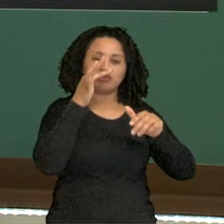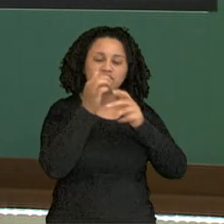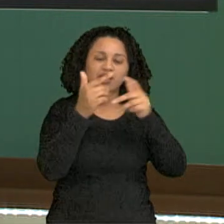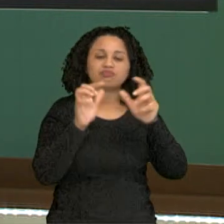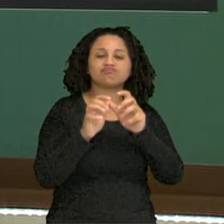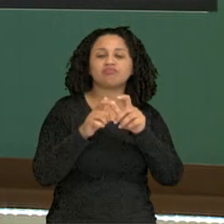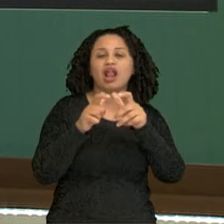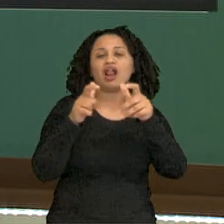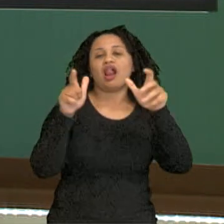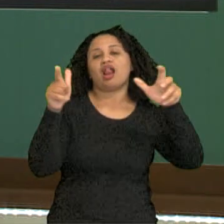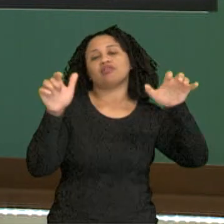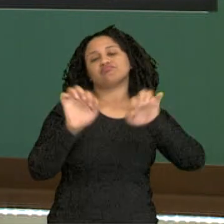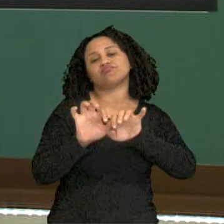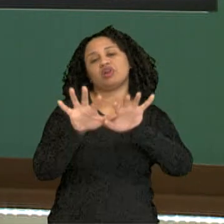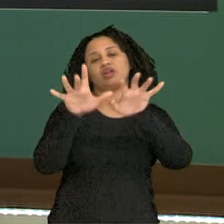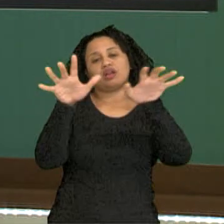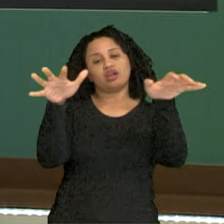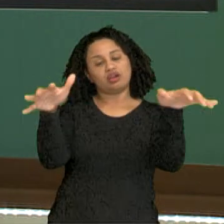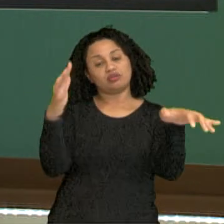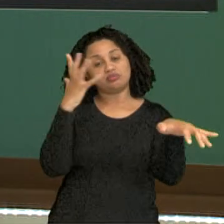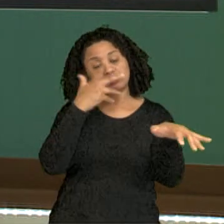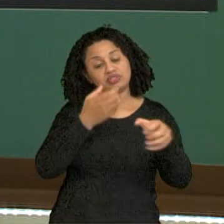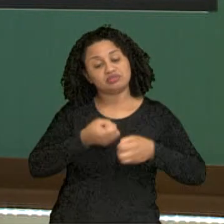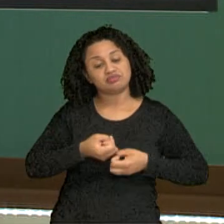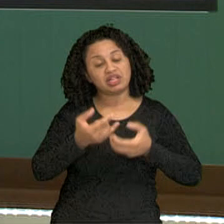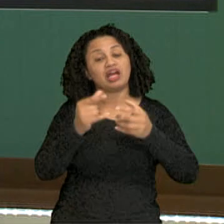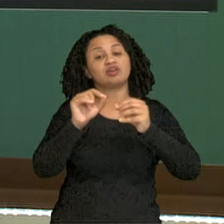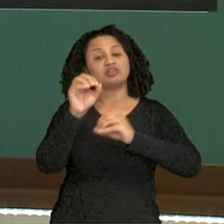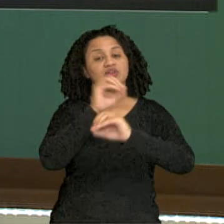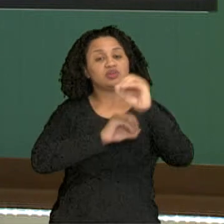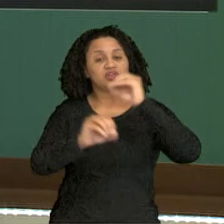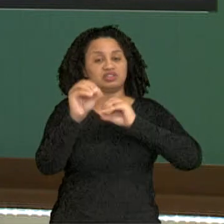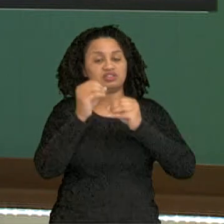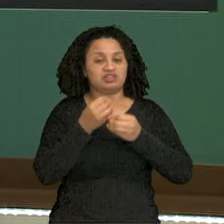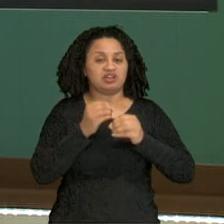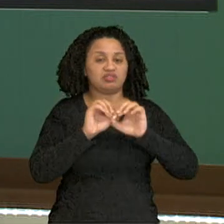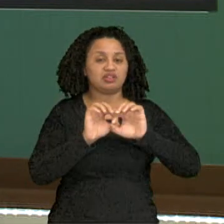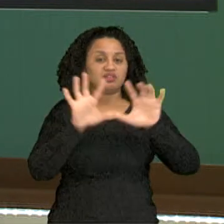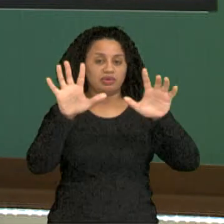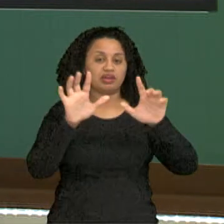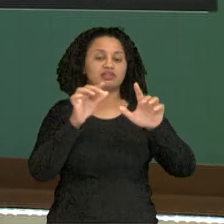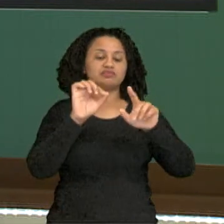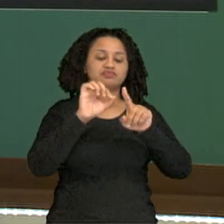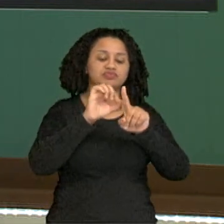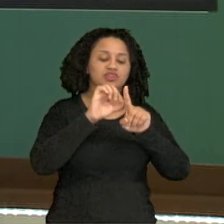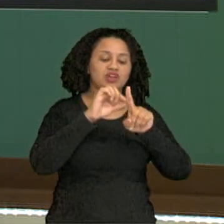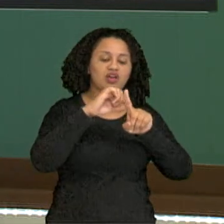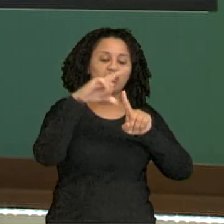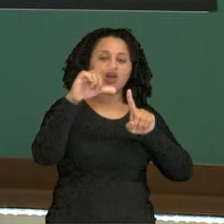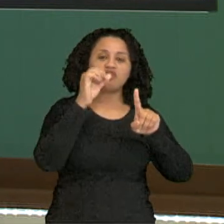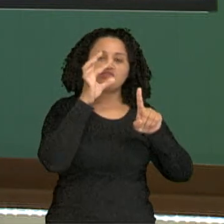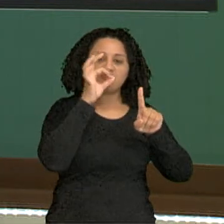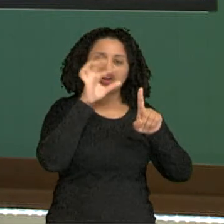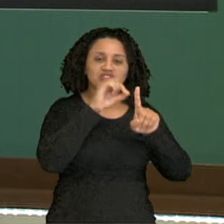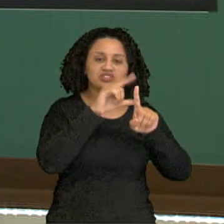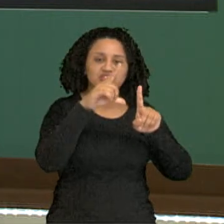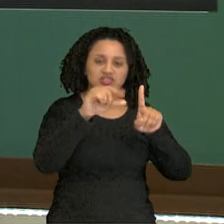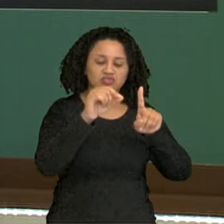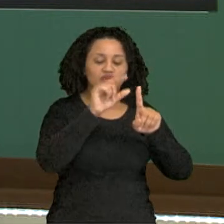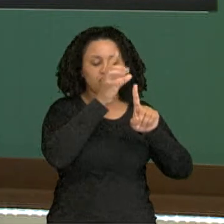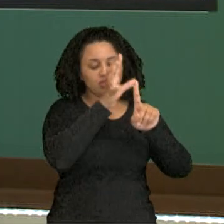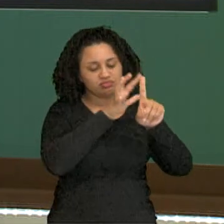bonita, e vai entregar para o ambiente oxigênio, vai conduzir das partes verdes das folhas para o restante da